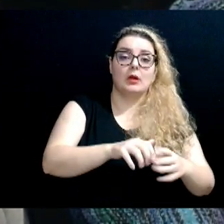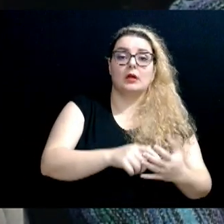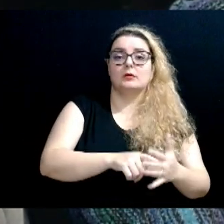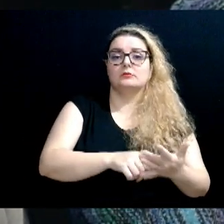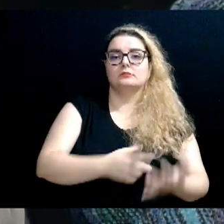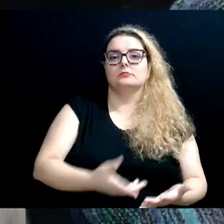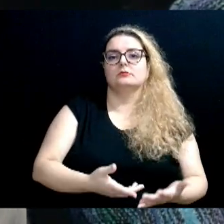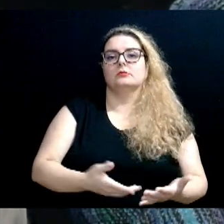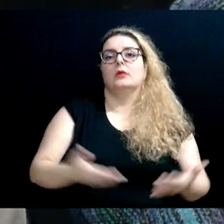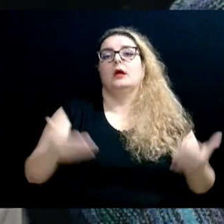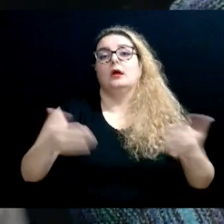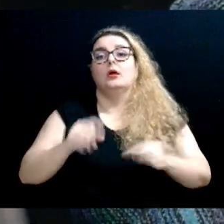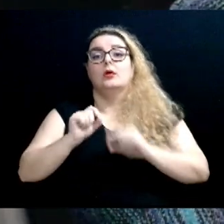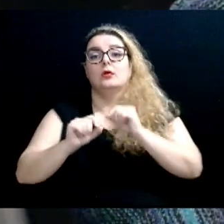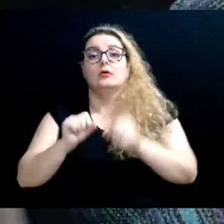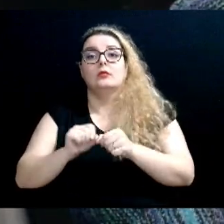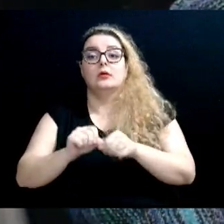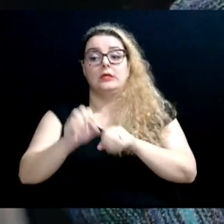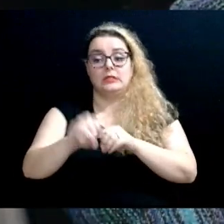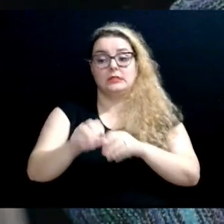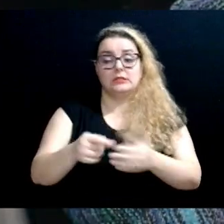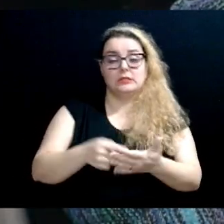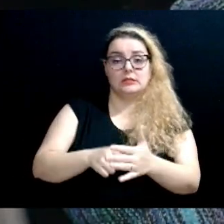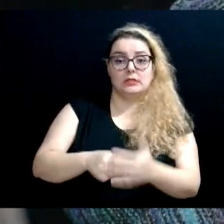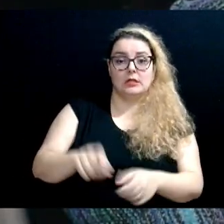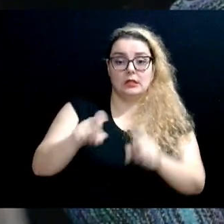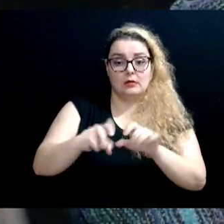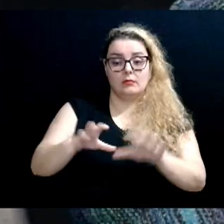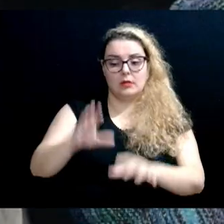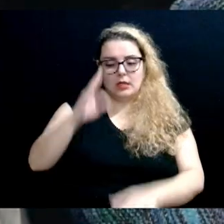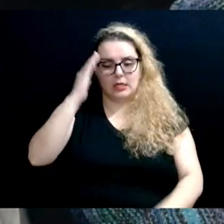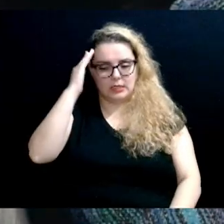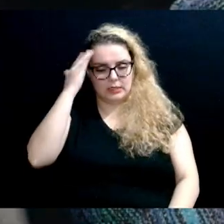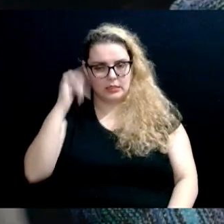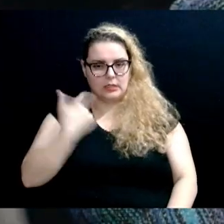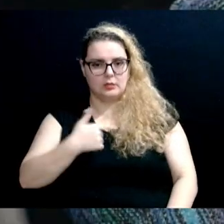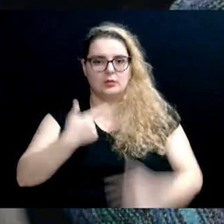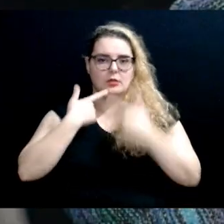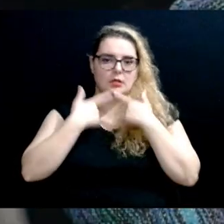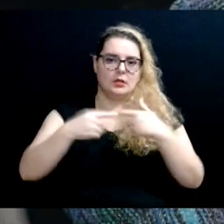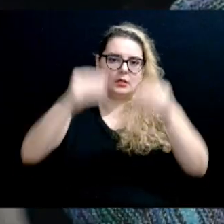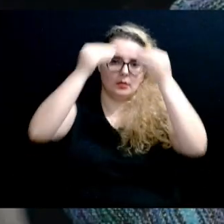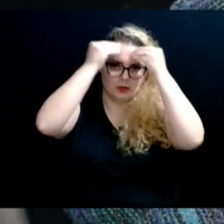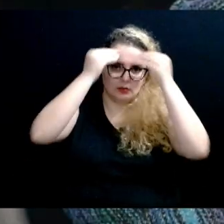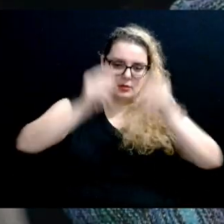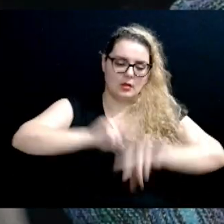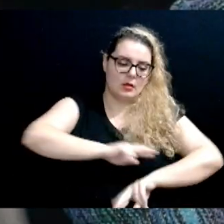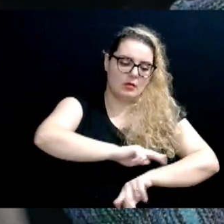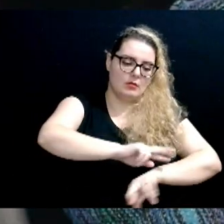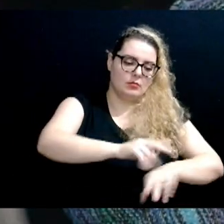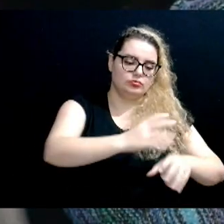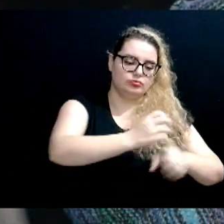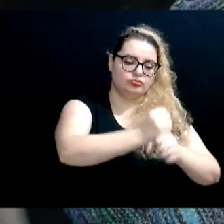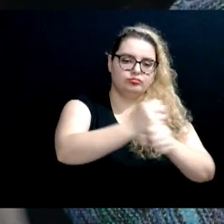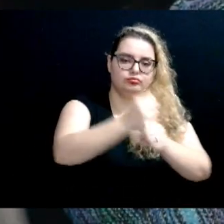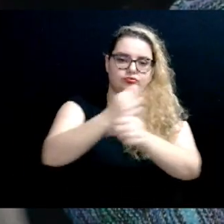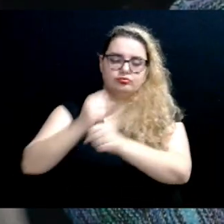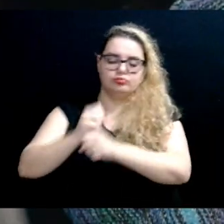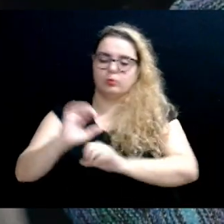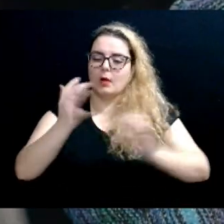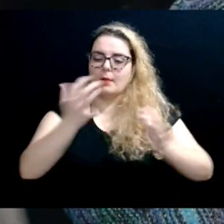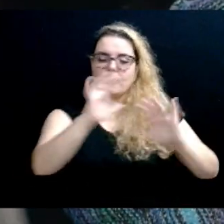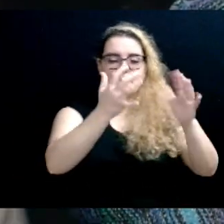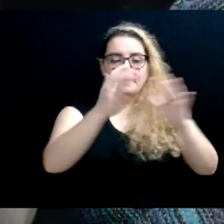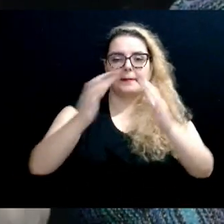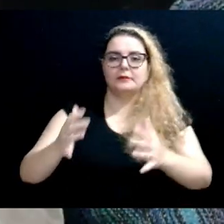a nossa linguagem. Então, esse conjunto de coisas, né, esse conjunto de acontecidos levou